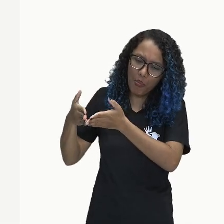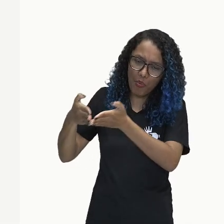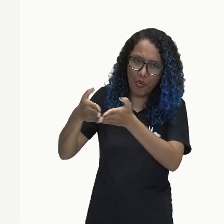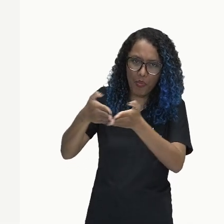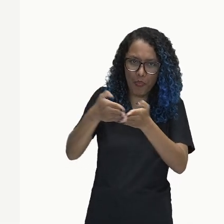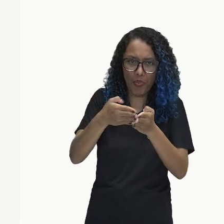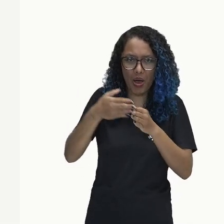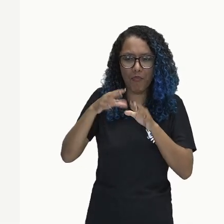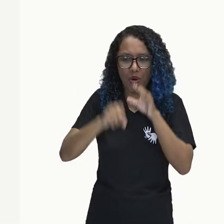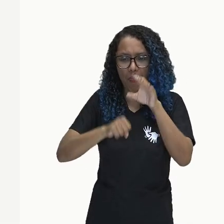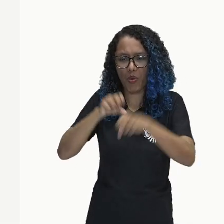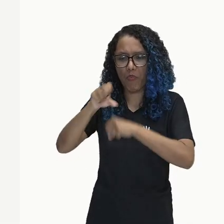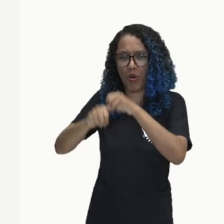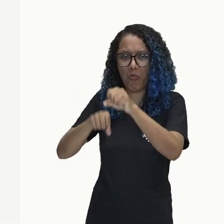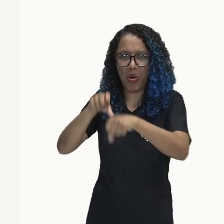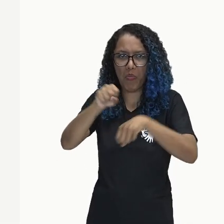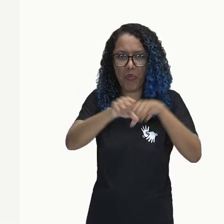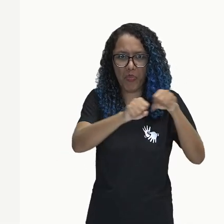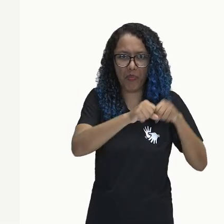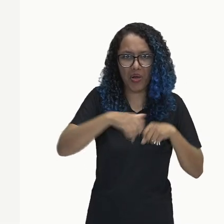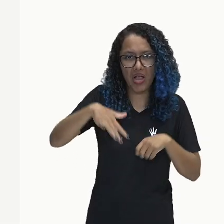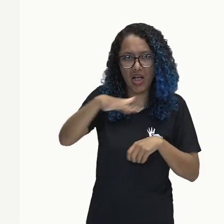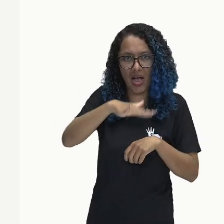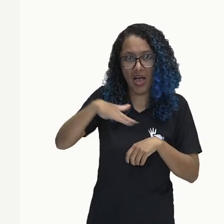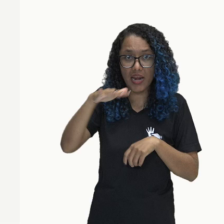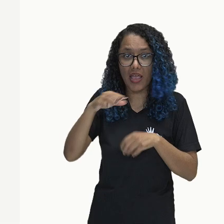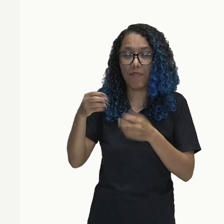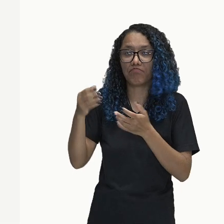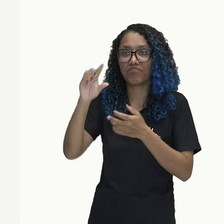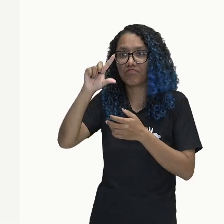colonizaram aqui a região da Ásia Menor,